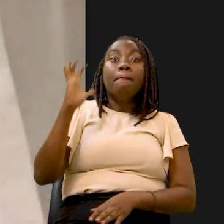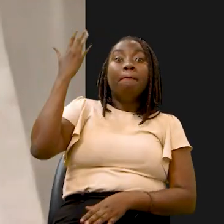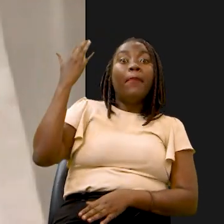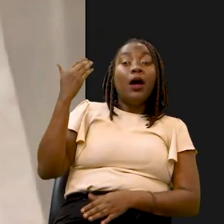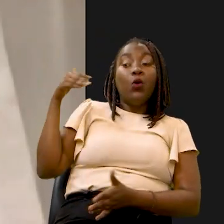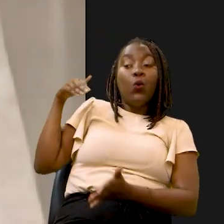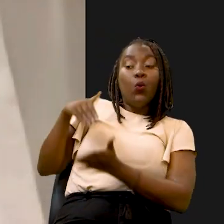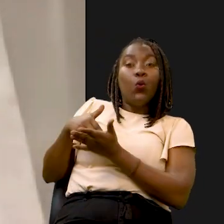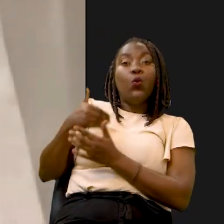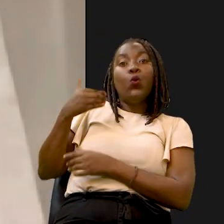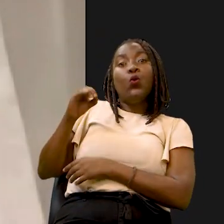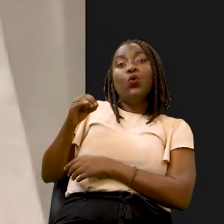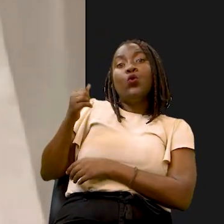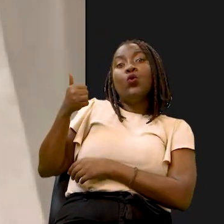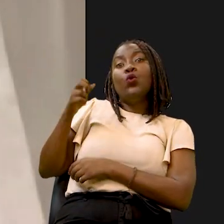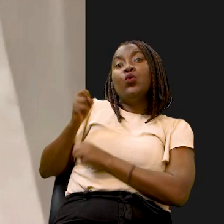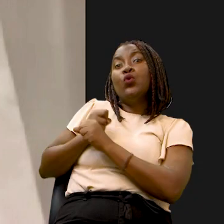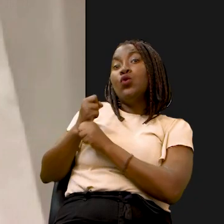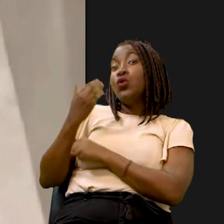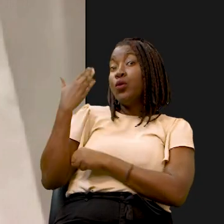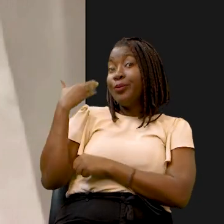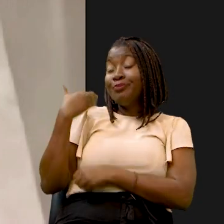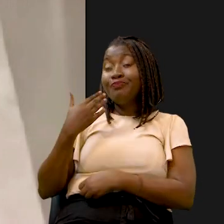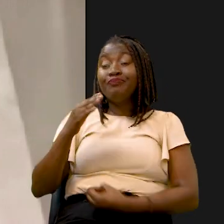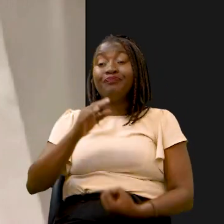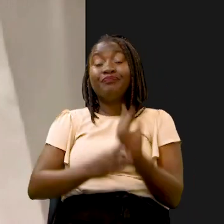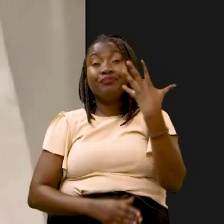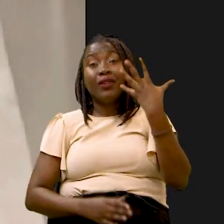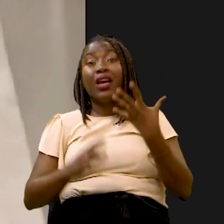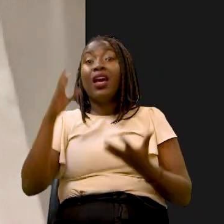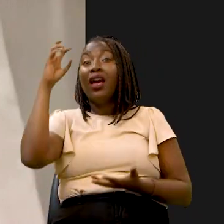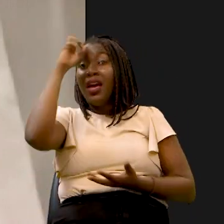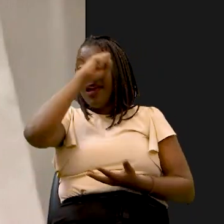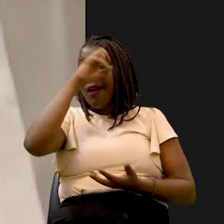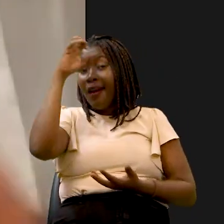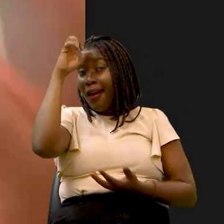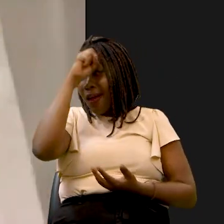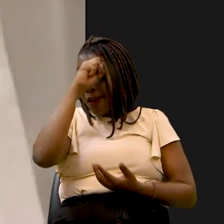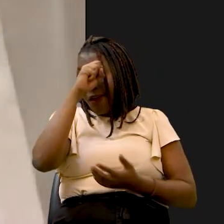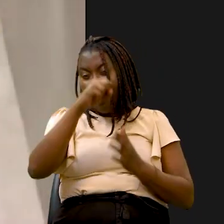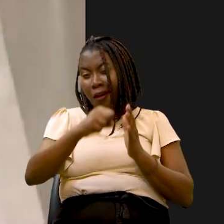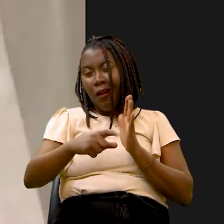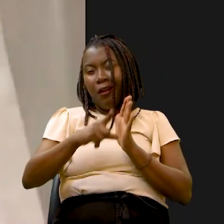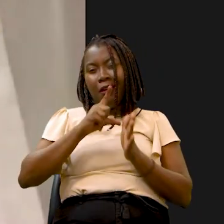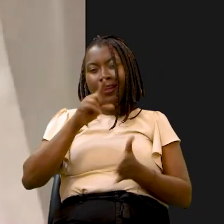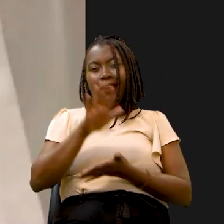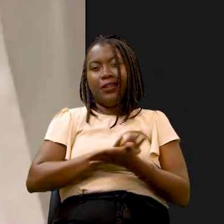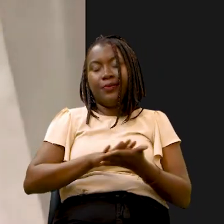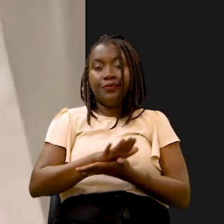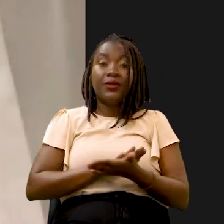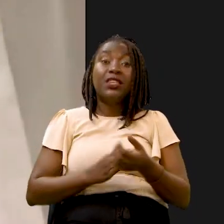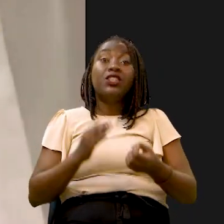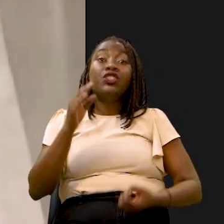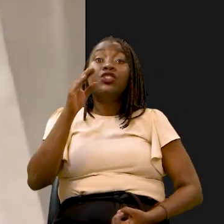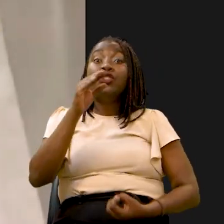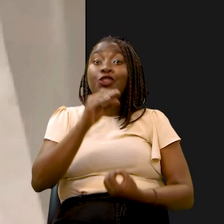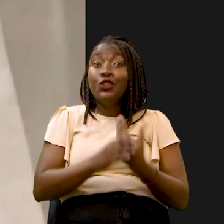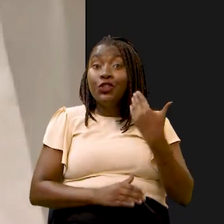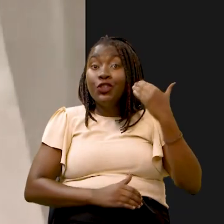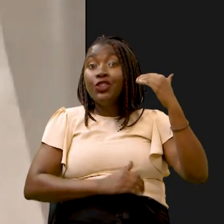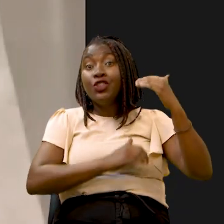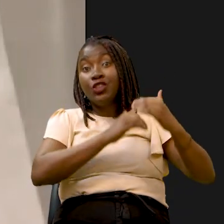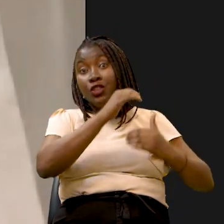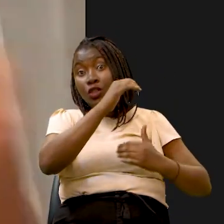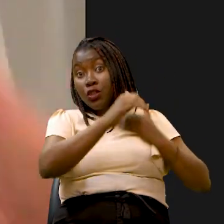10 a 15 anos foi o aparecimento do conhecimento, antes de mais nada, né, que